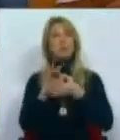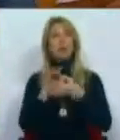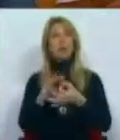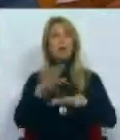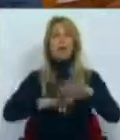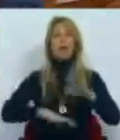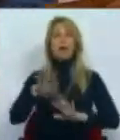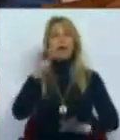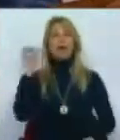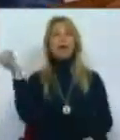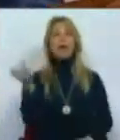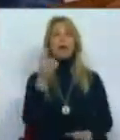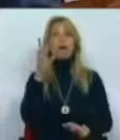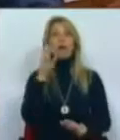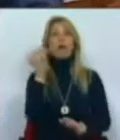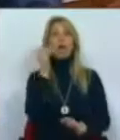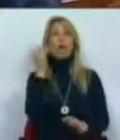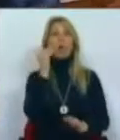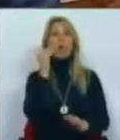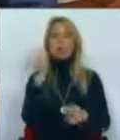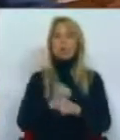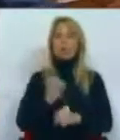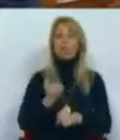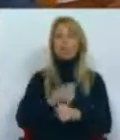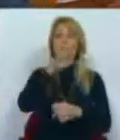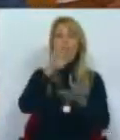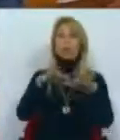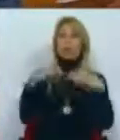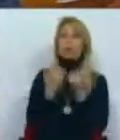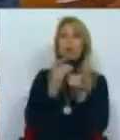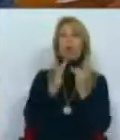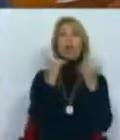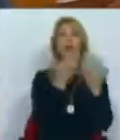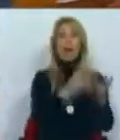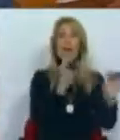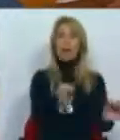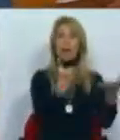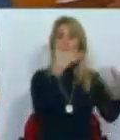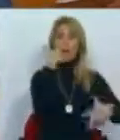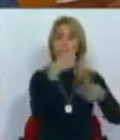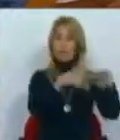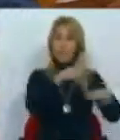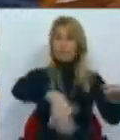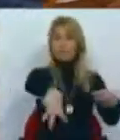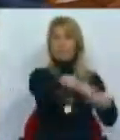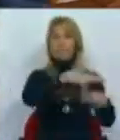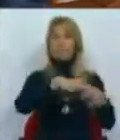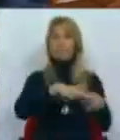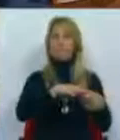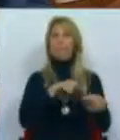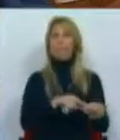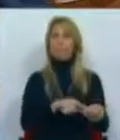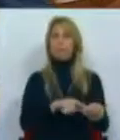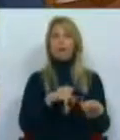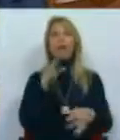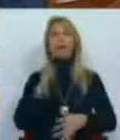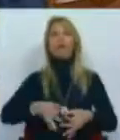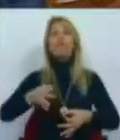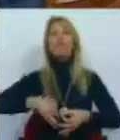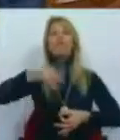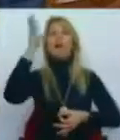reformar o peso da função do Estado na sociedade, devolver a iniciativa aos cidadãos e, finalmente, recolocar Portugal